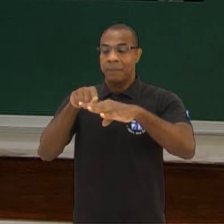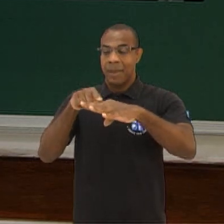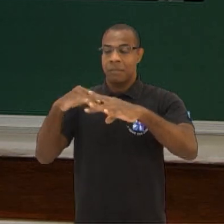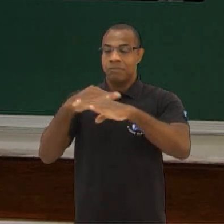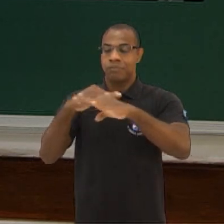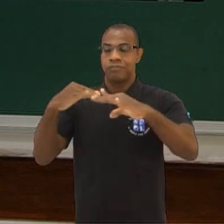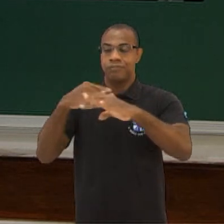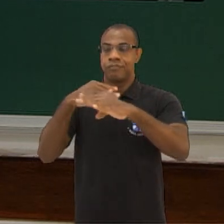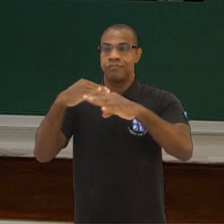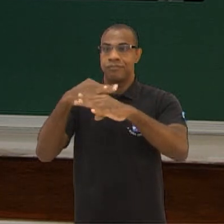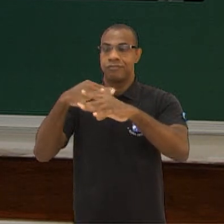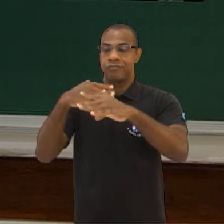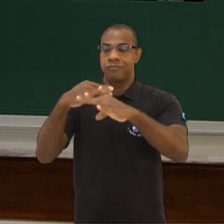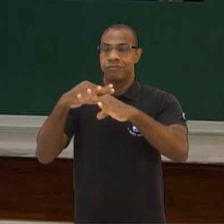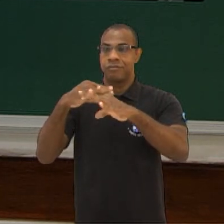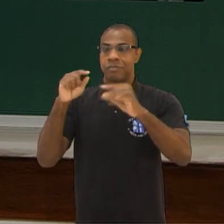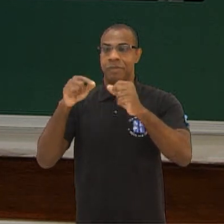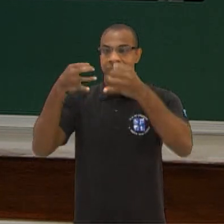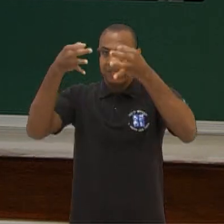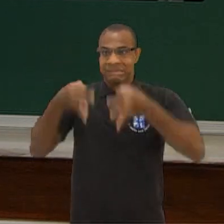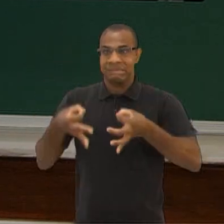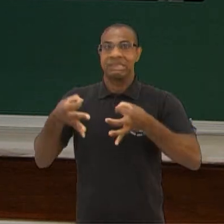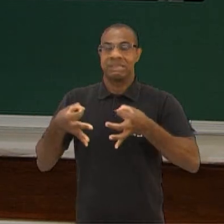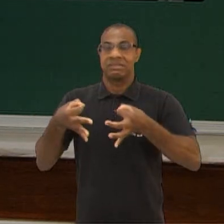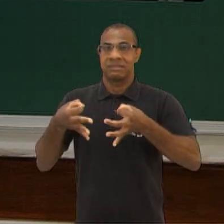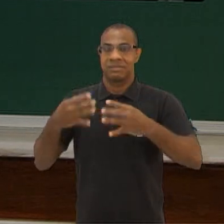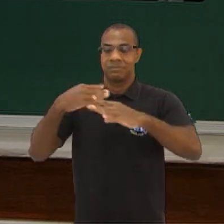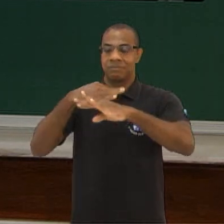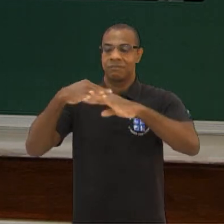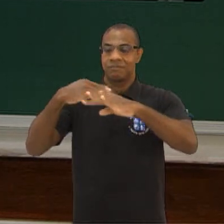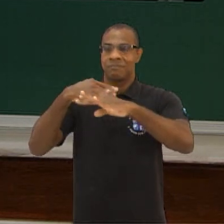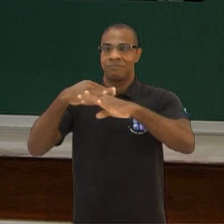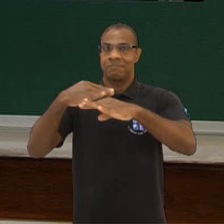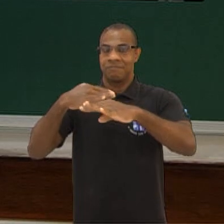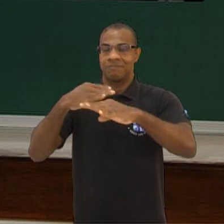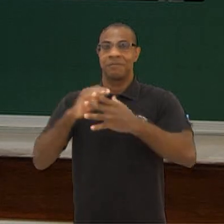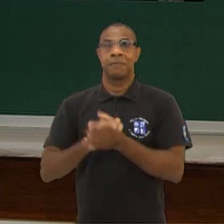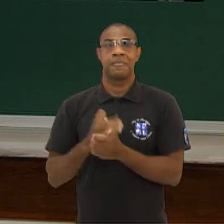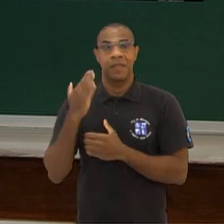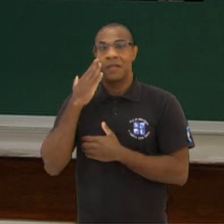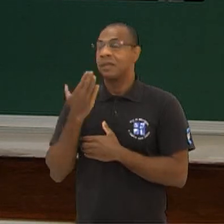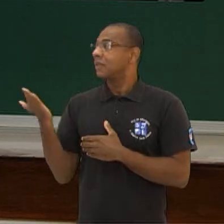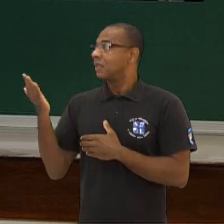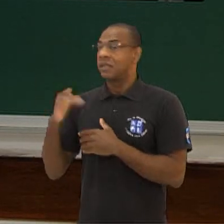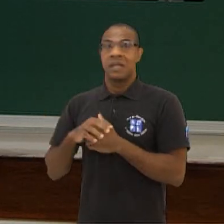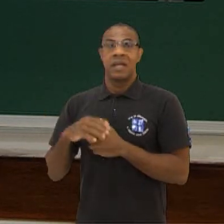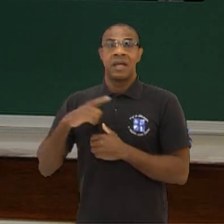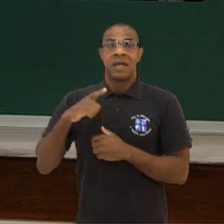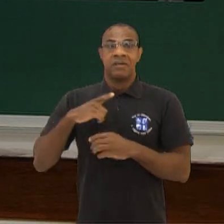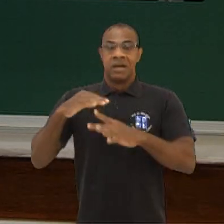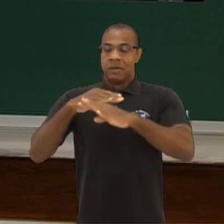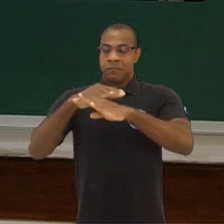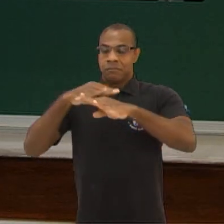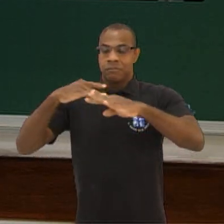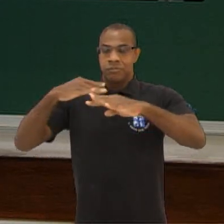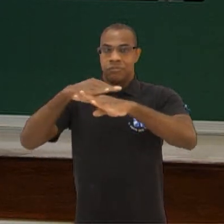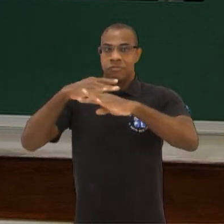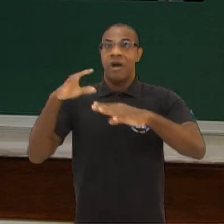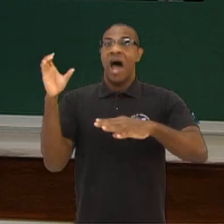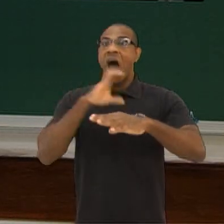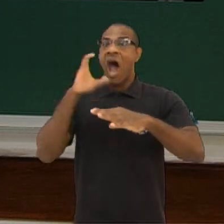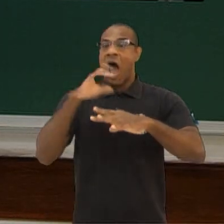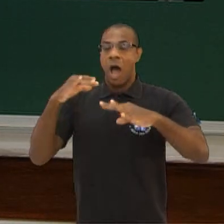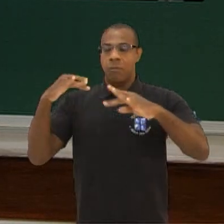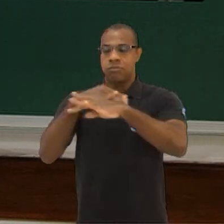essa velocidade com o campo, ok? Então, essa força magnética ela vai atuar até alinhar a